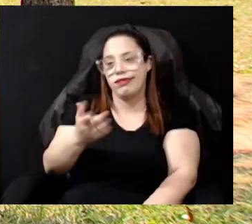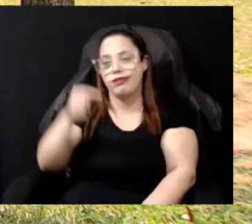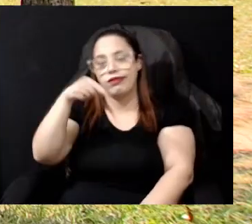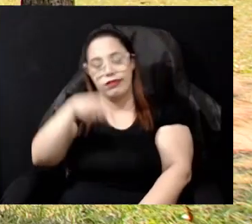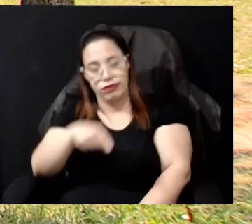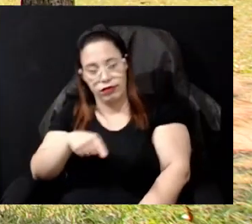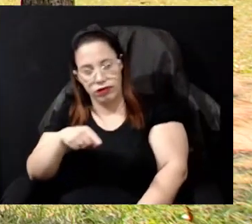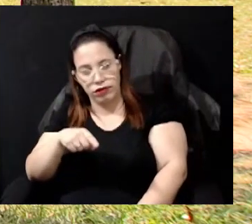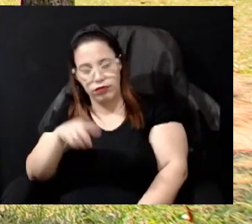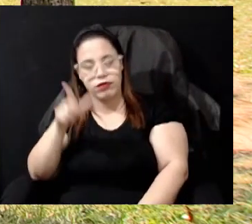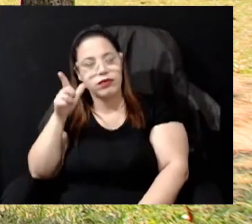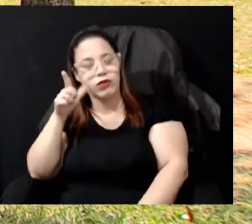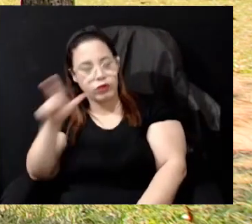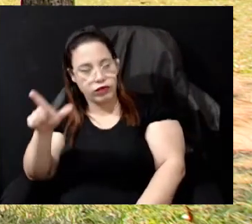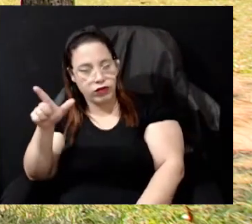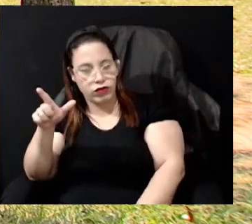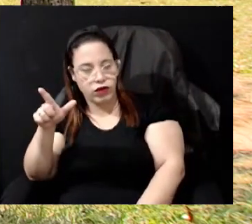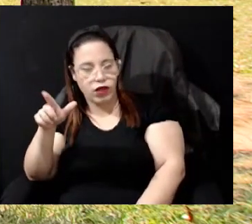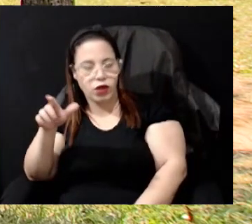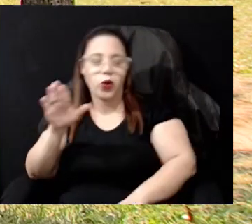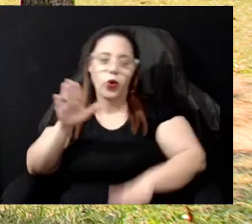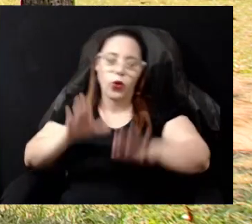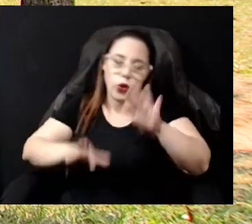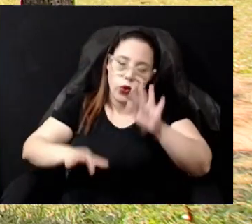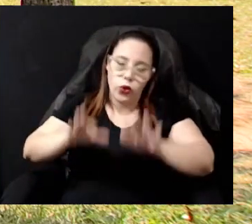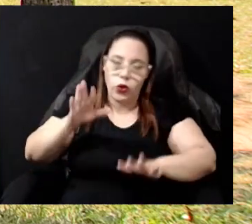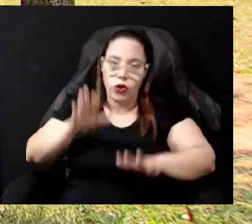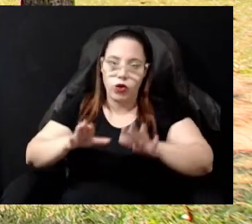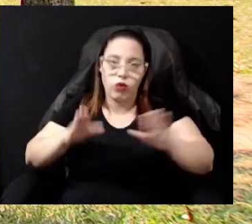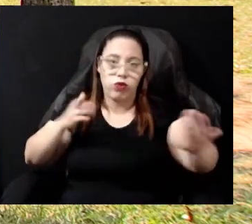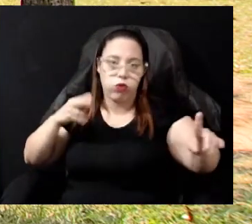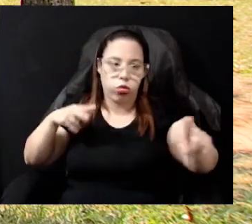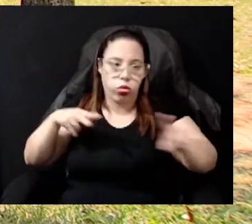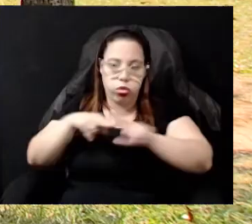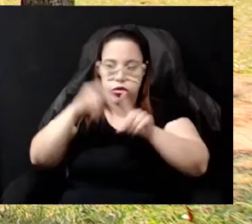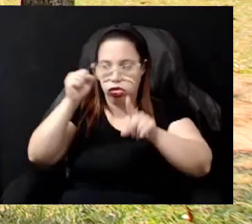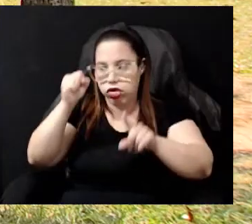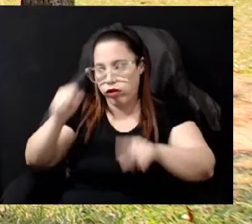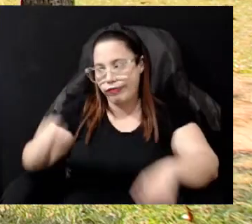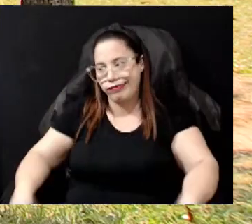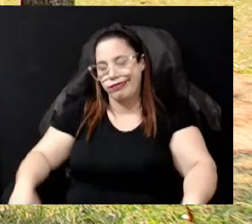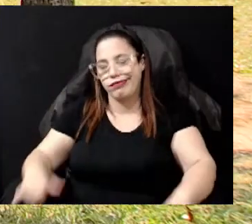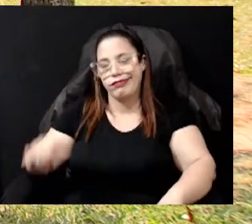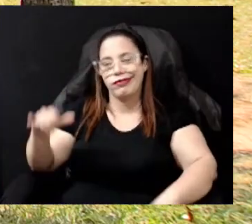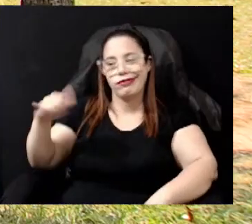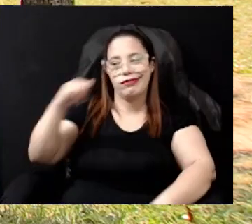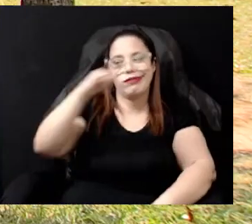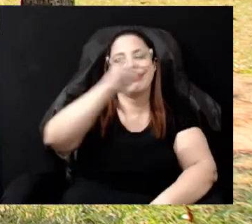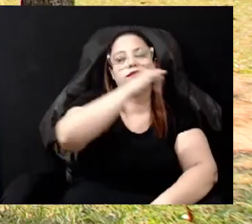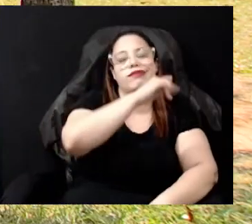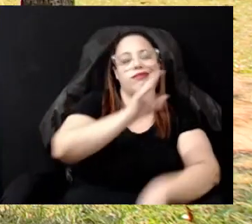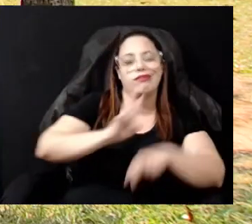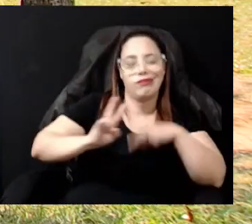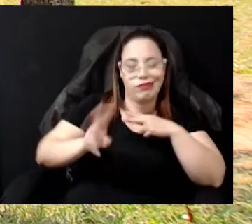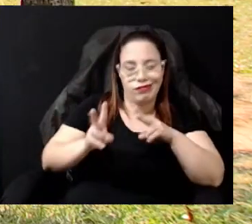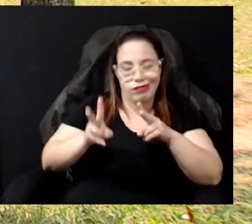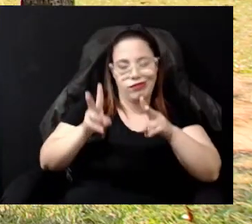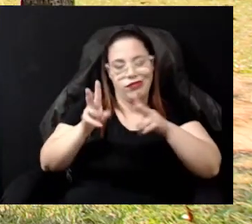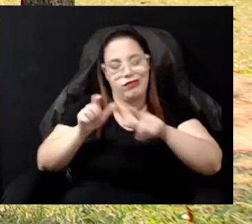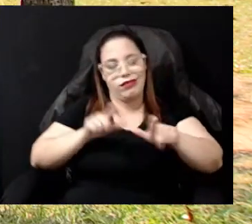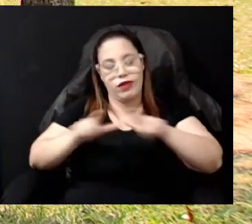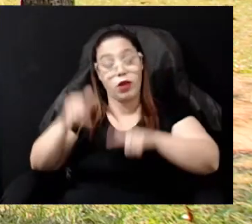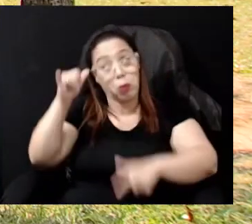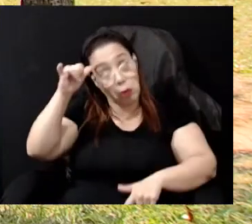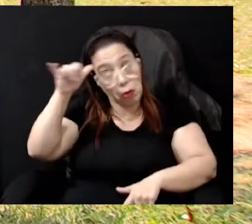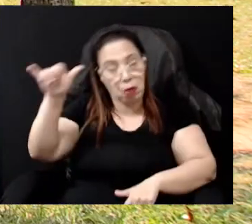tentar controlar a quantidade de colisões que a gente tem aqui no aeroporto de Viracopos. Então a gente sempre trabalha de maneira preventiva e durante a semana a gente faz